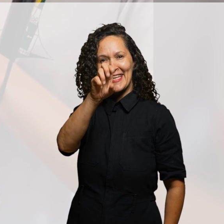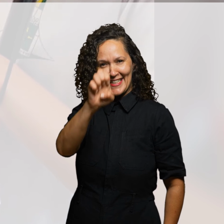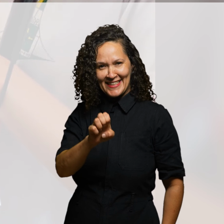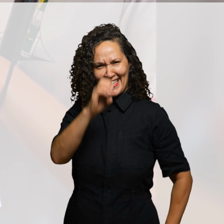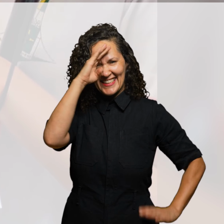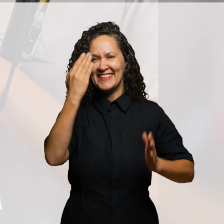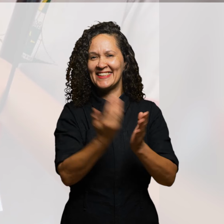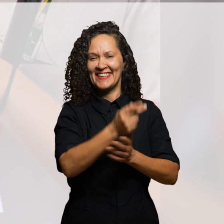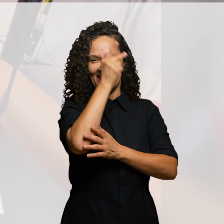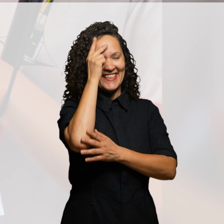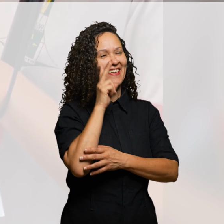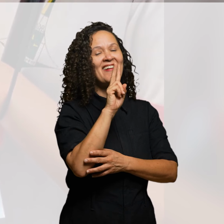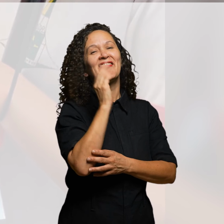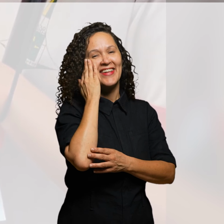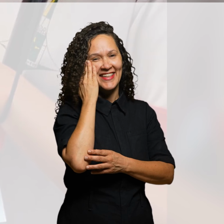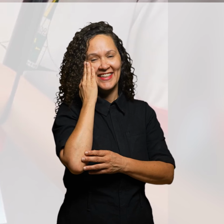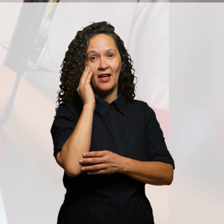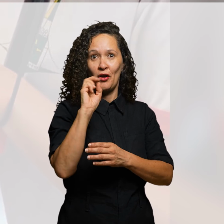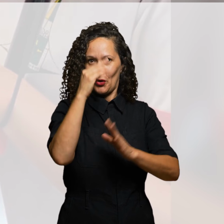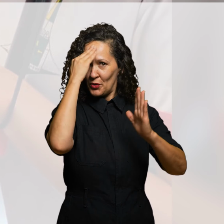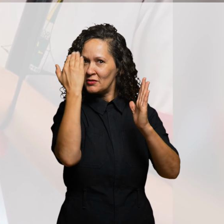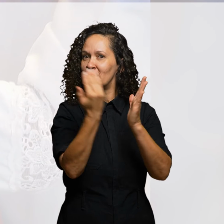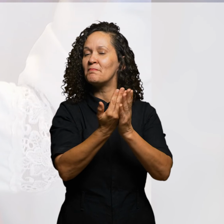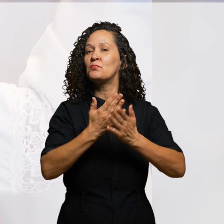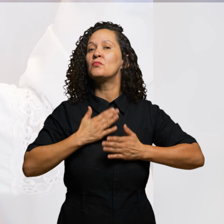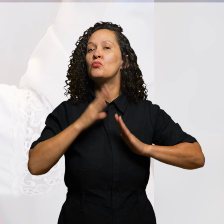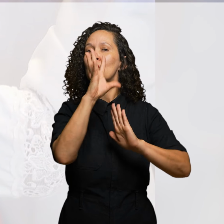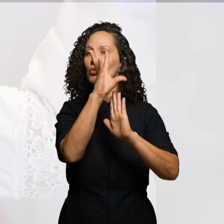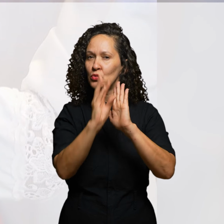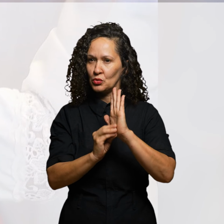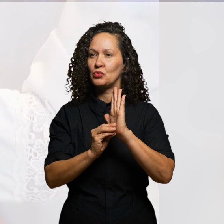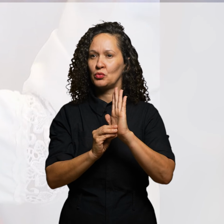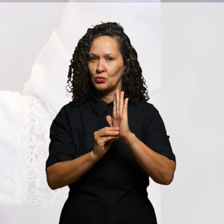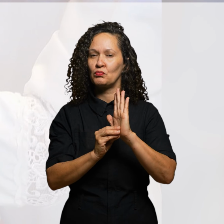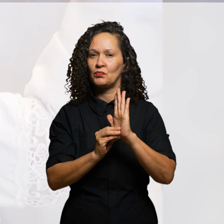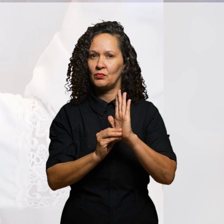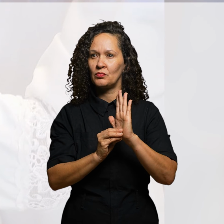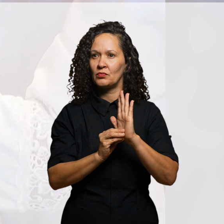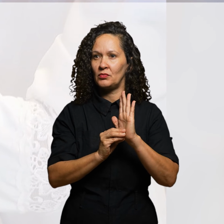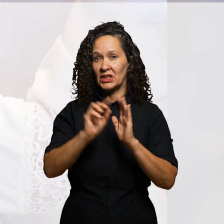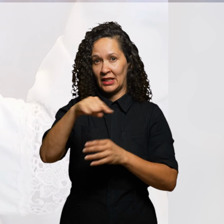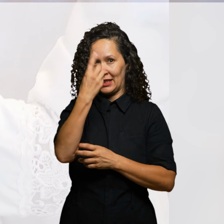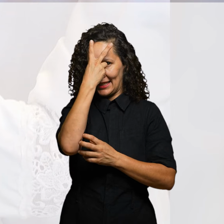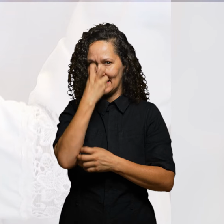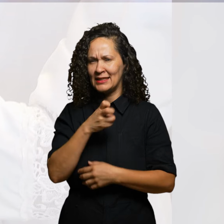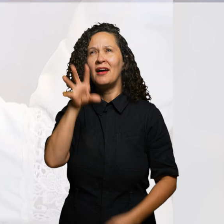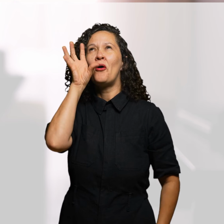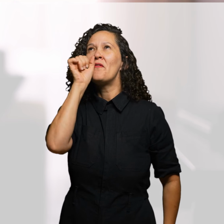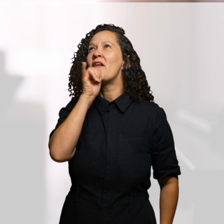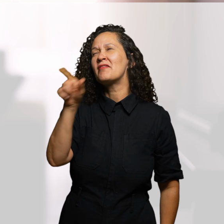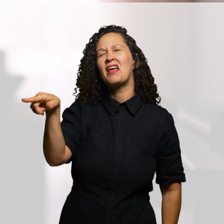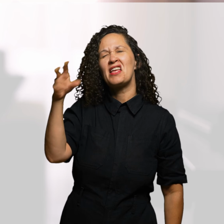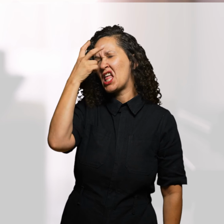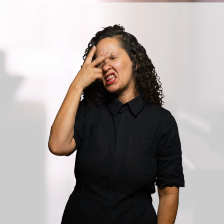a que as pessoas entendiam, ou respeitava o meu conteúdo, né? Porque eu, depois que eu fiquei cega, eu já escutei assim, ah,